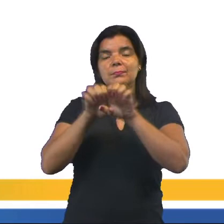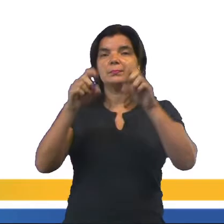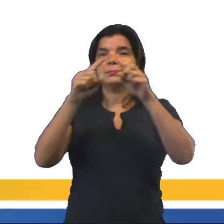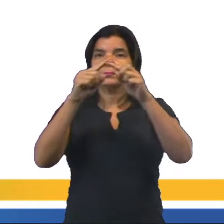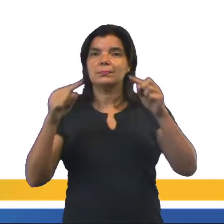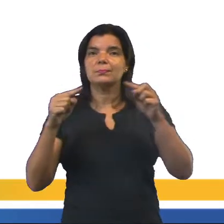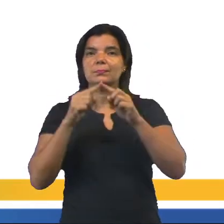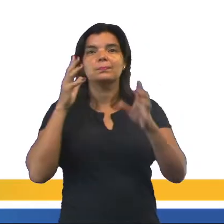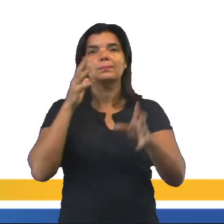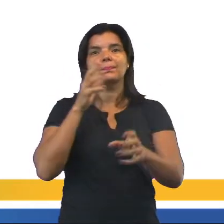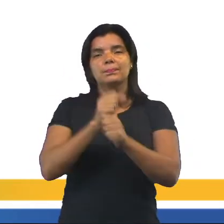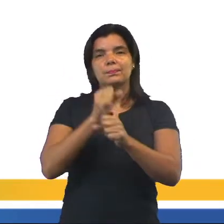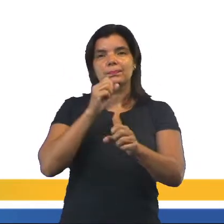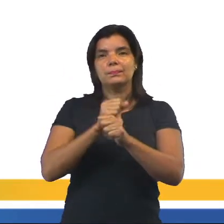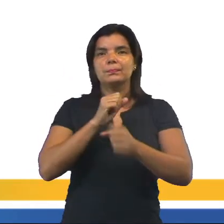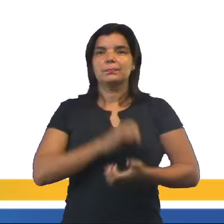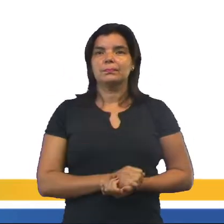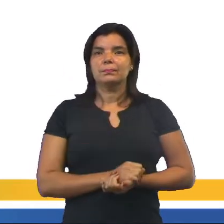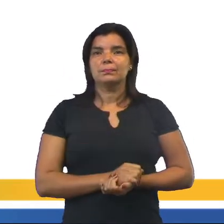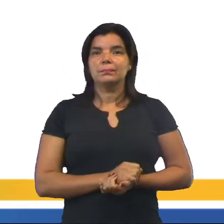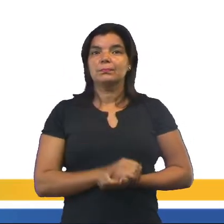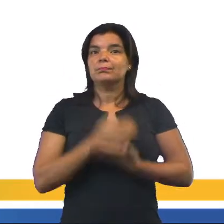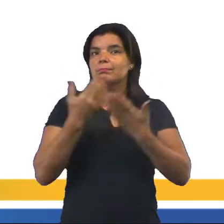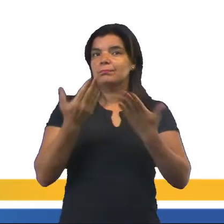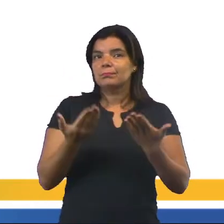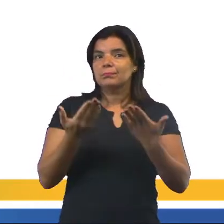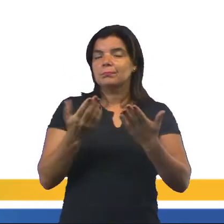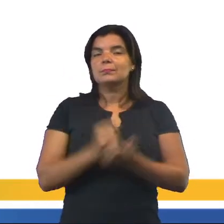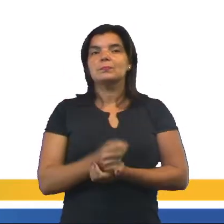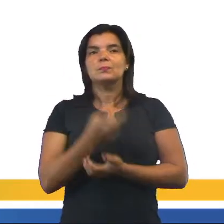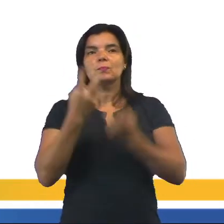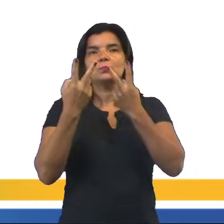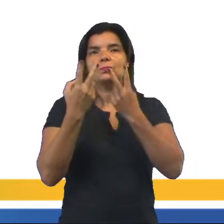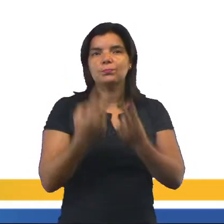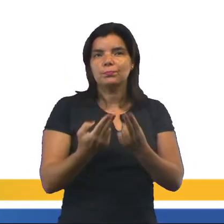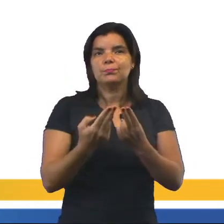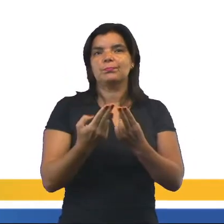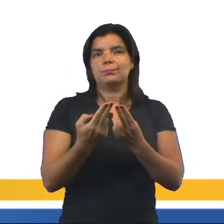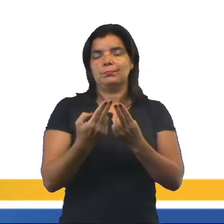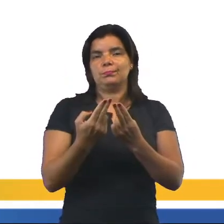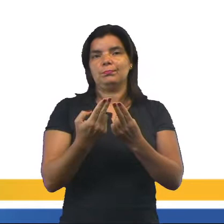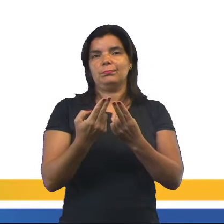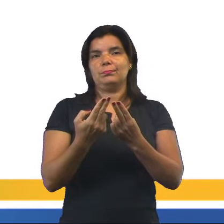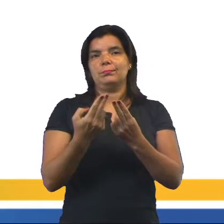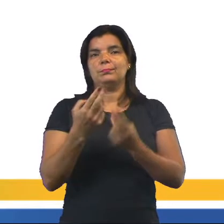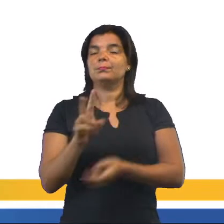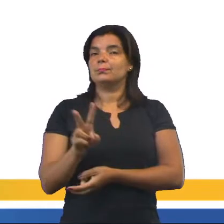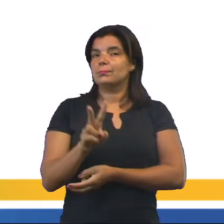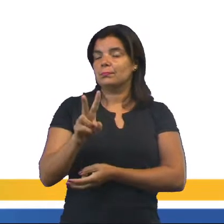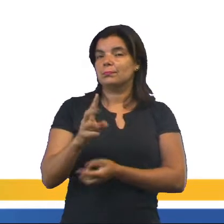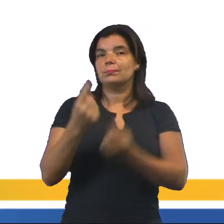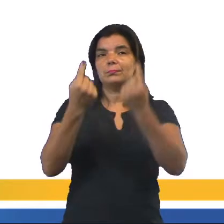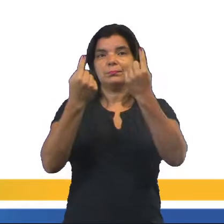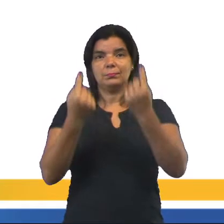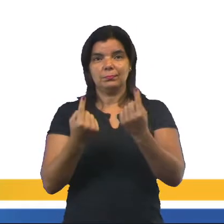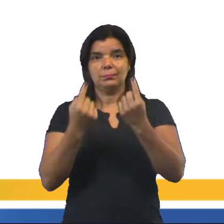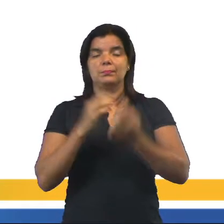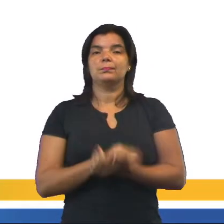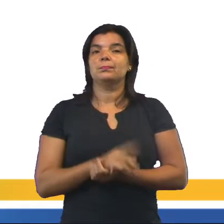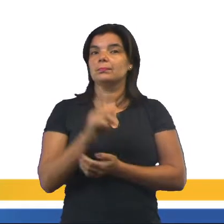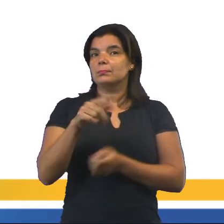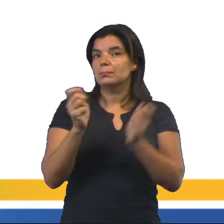dois lados da equação trigonométrica, chegando a um mesmo valor em ambos